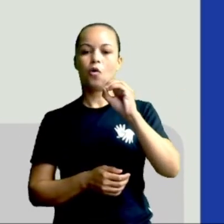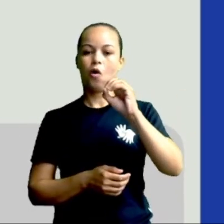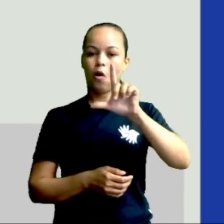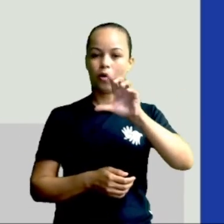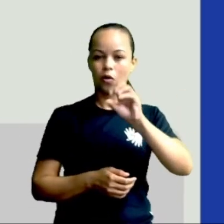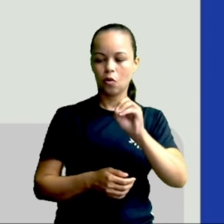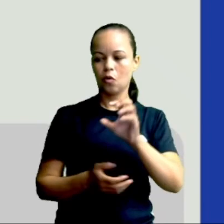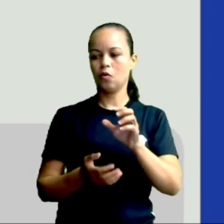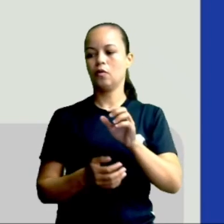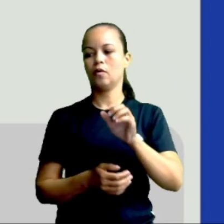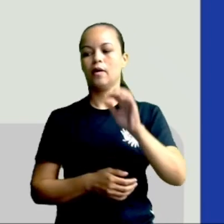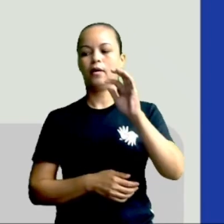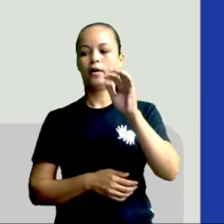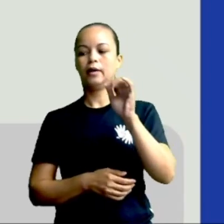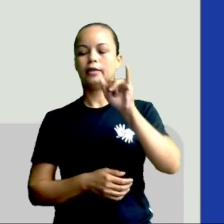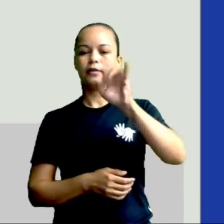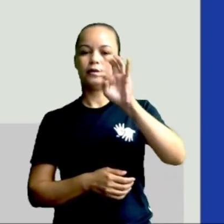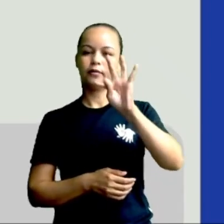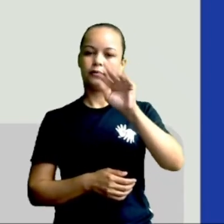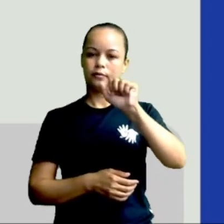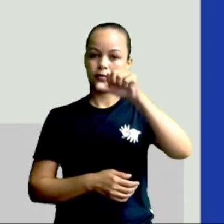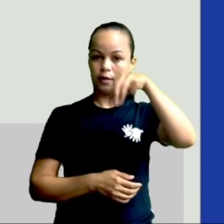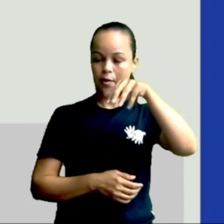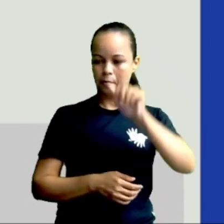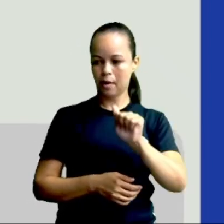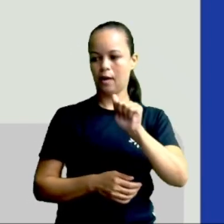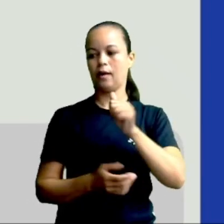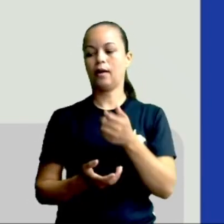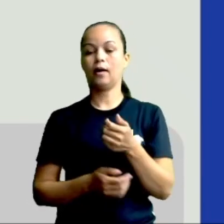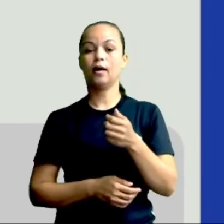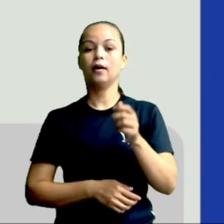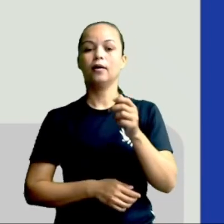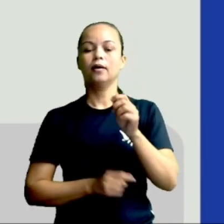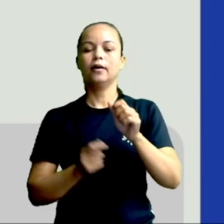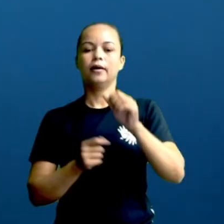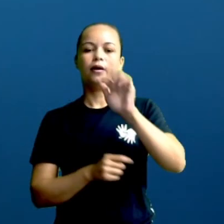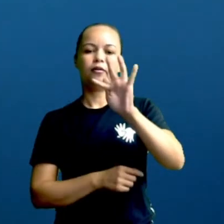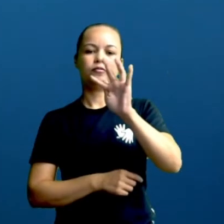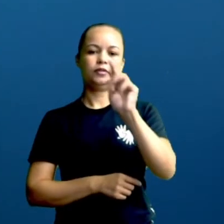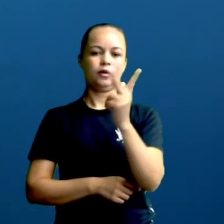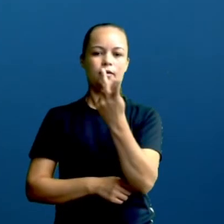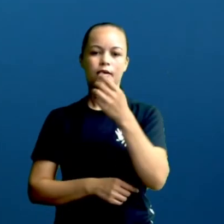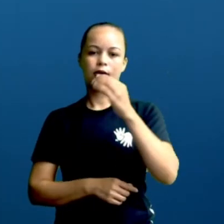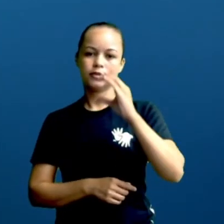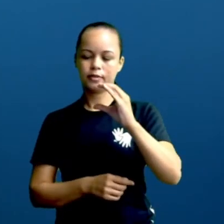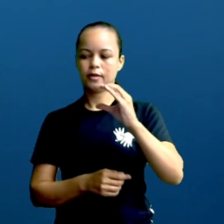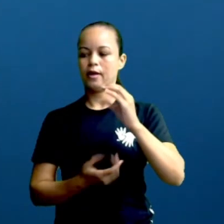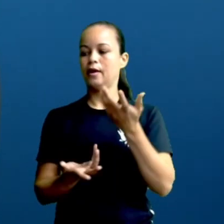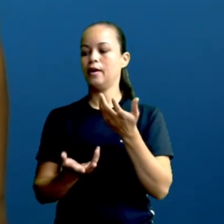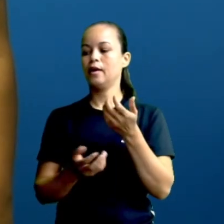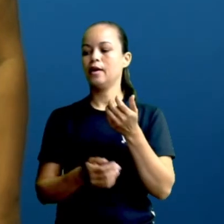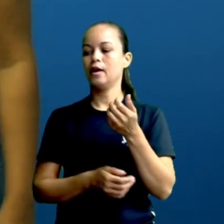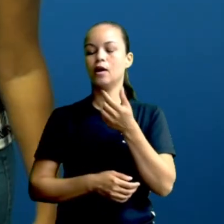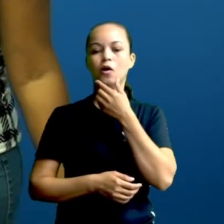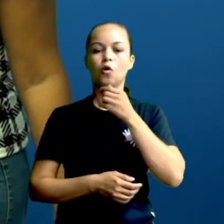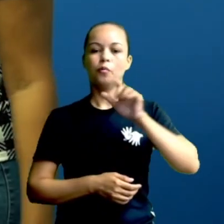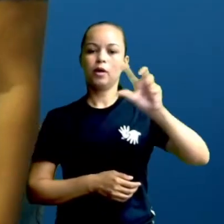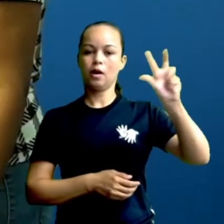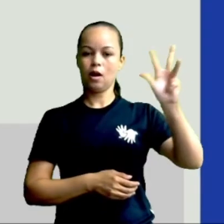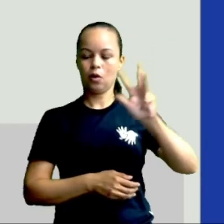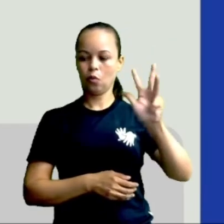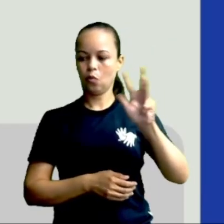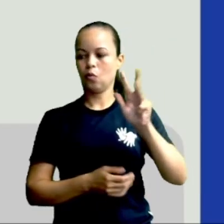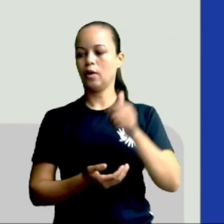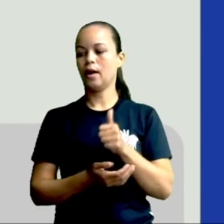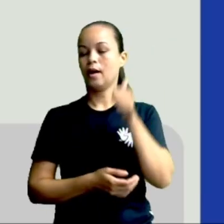Franco, FHC, Lula, Dilma Rousseff, que foi a primeira presidente mulher eleita no